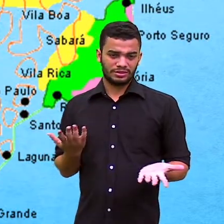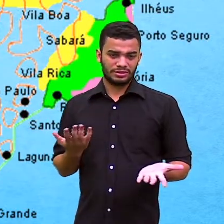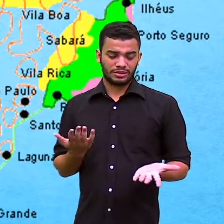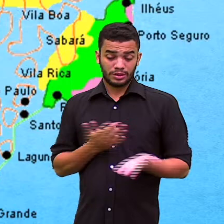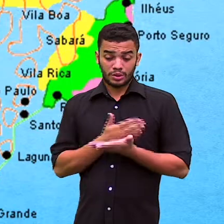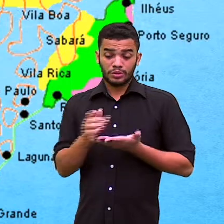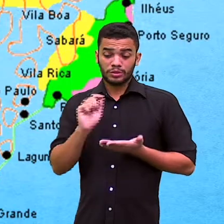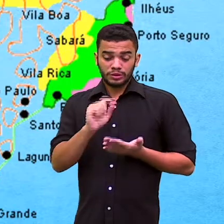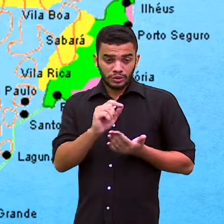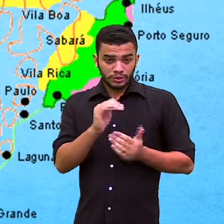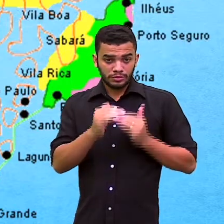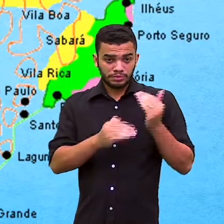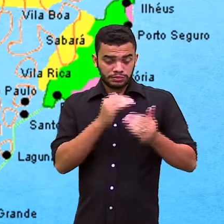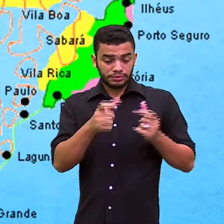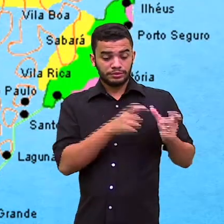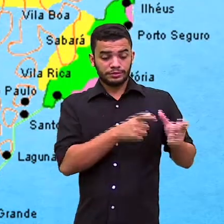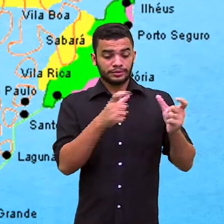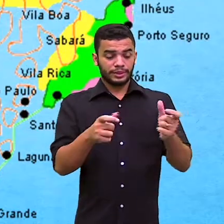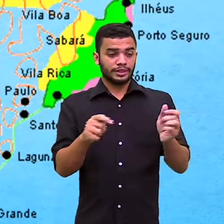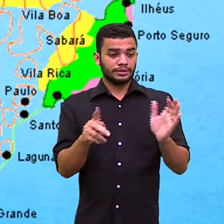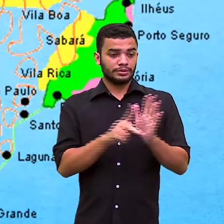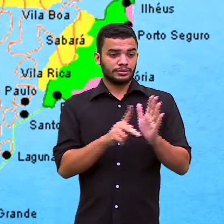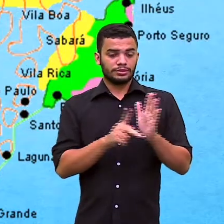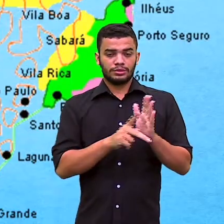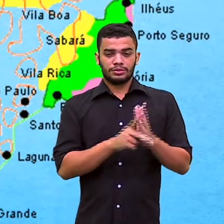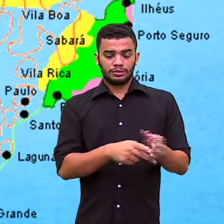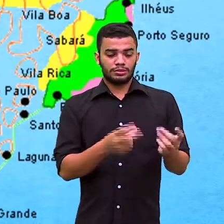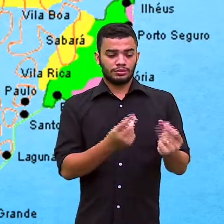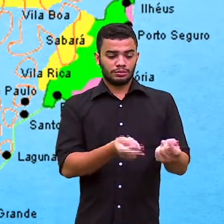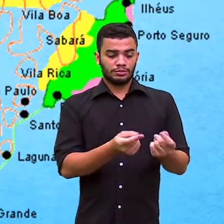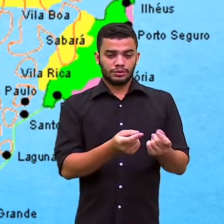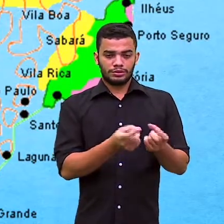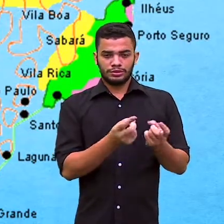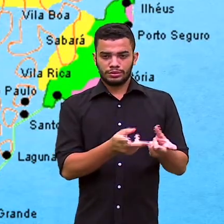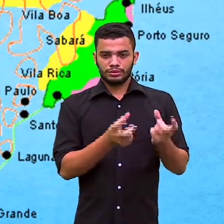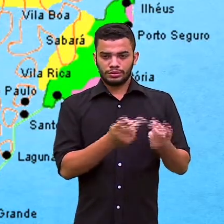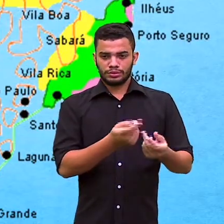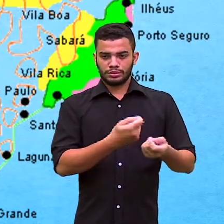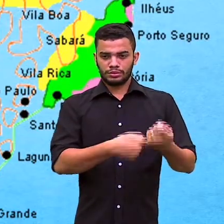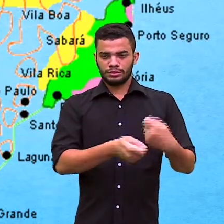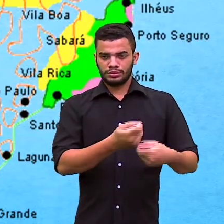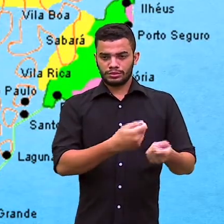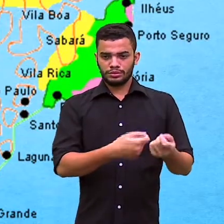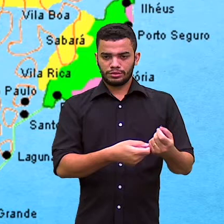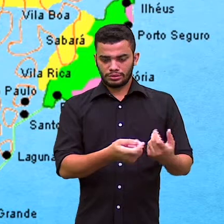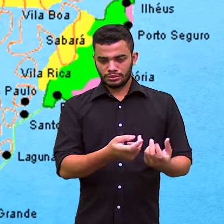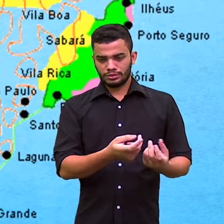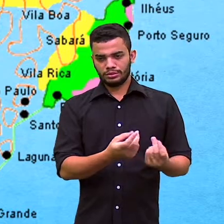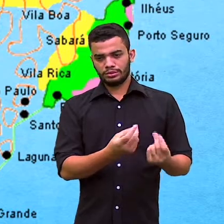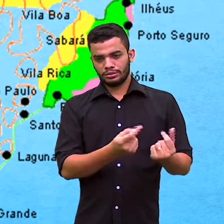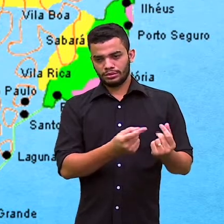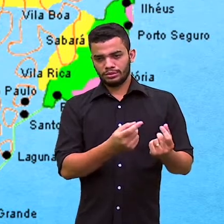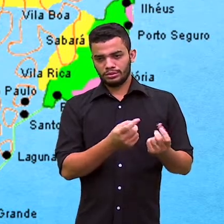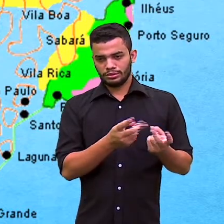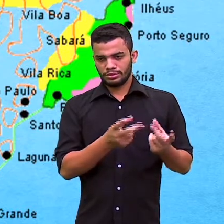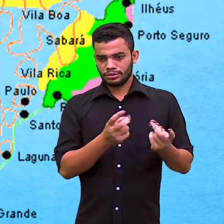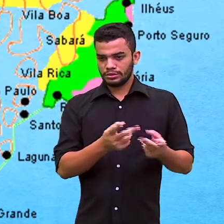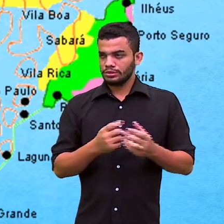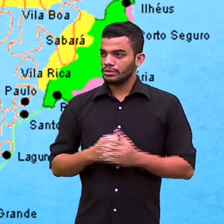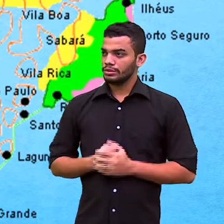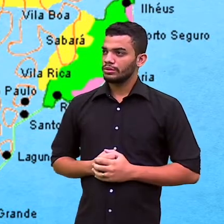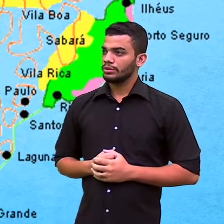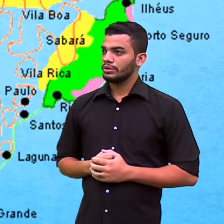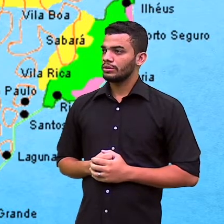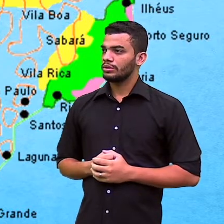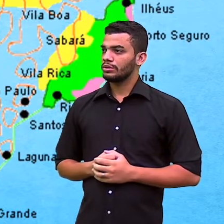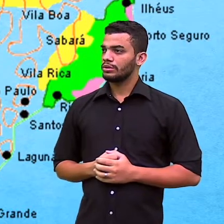ligavam diversas partes da colônia por onde circulavam mercadorias. Olha que interessante este mapa. Este